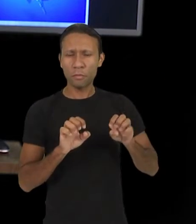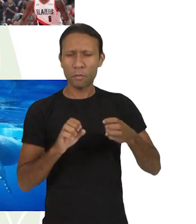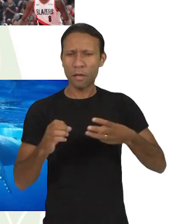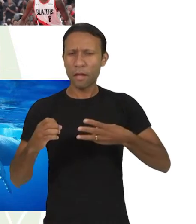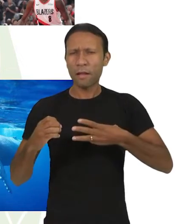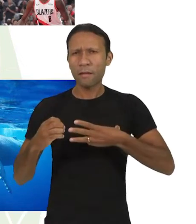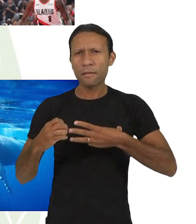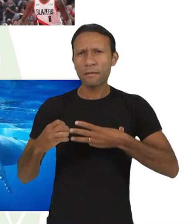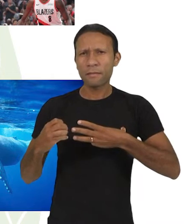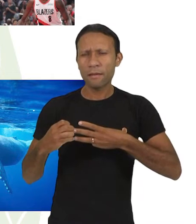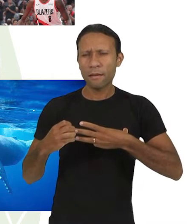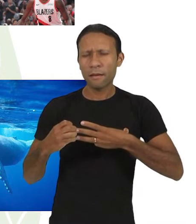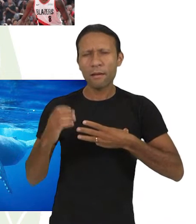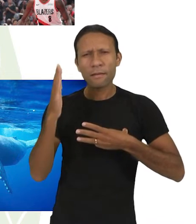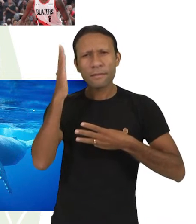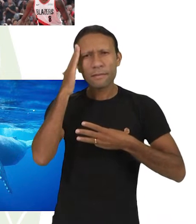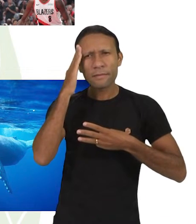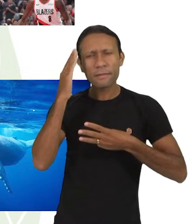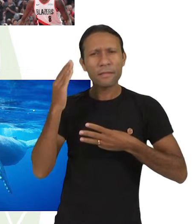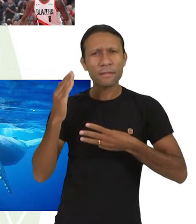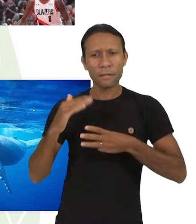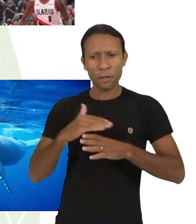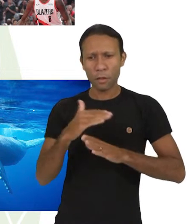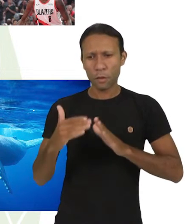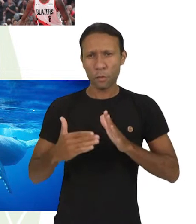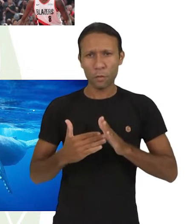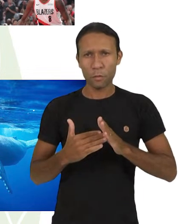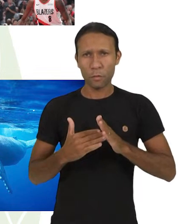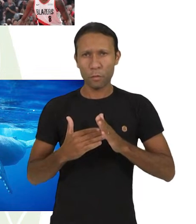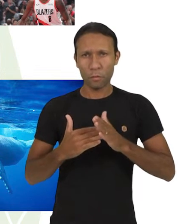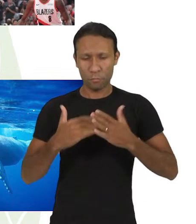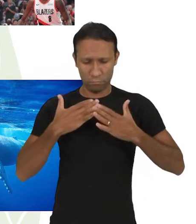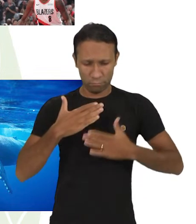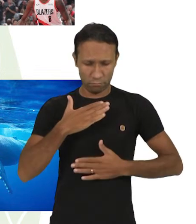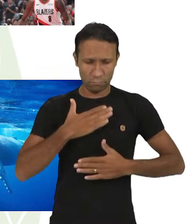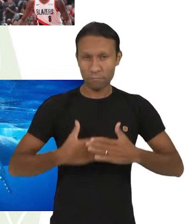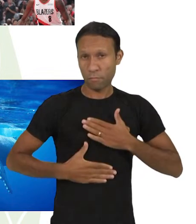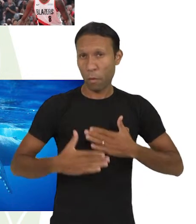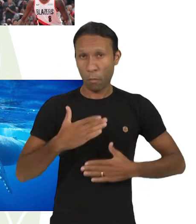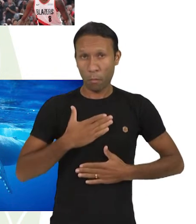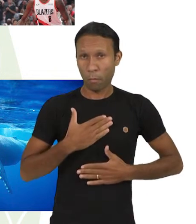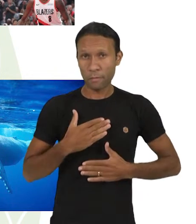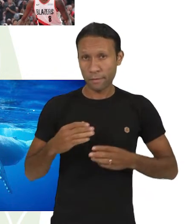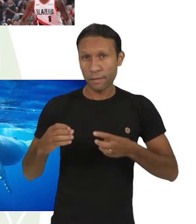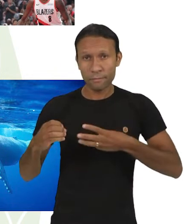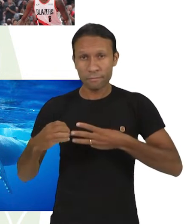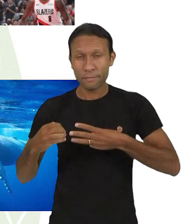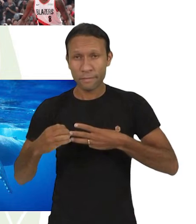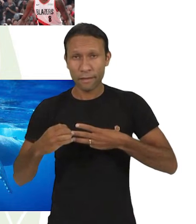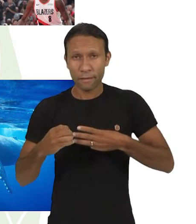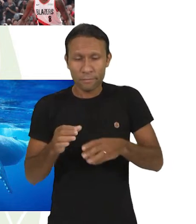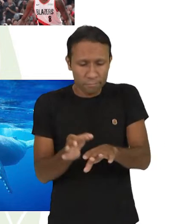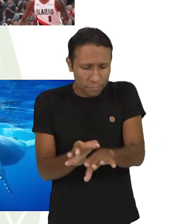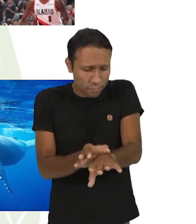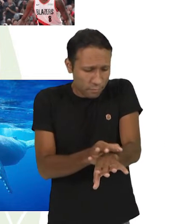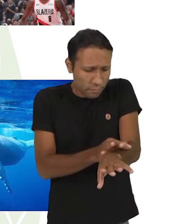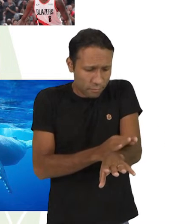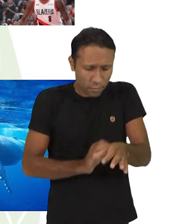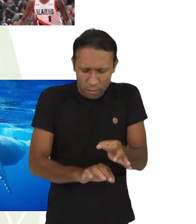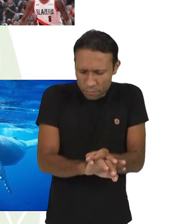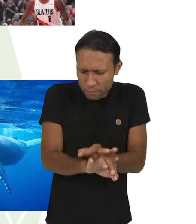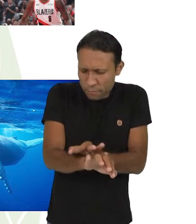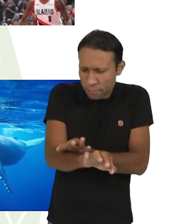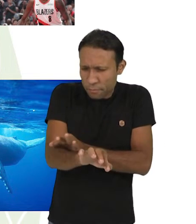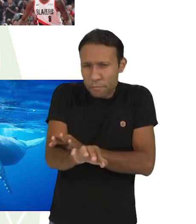celular, a gente entende que todo organismo é formado por células. E células são